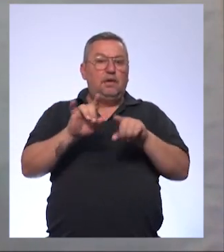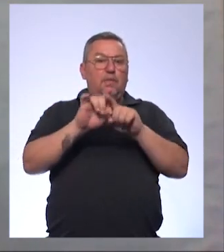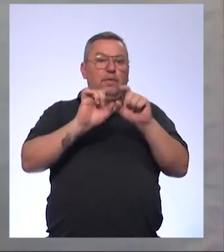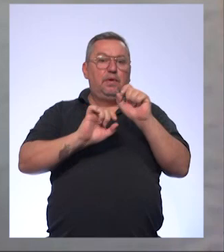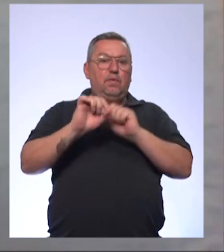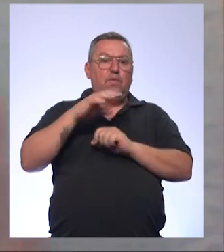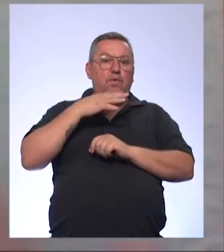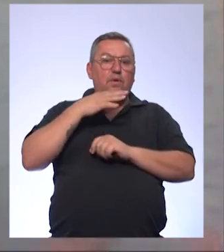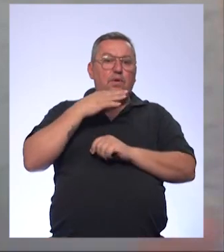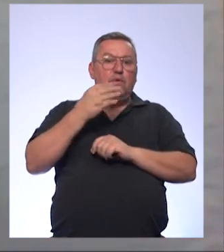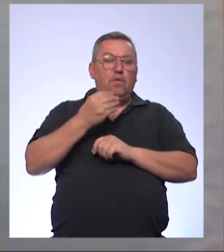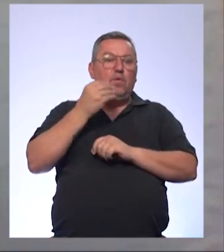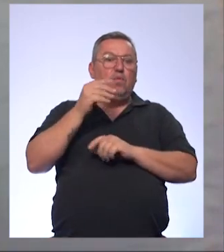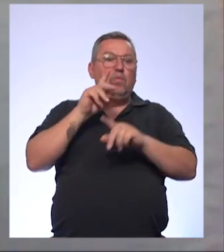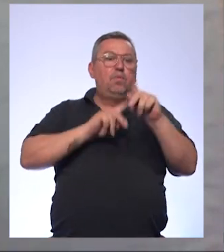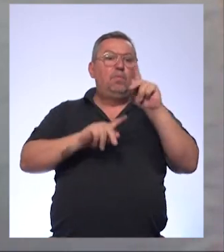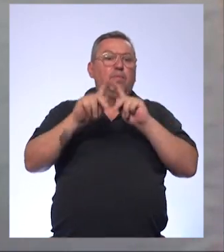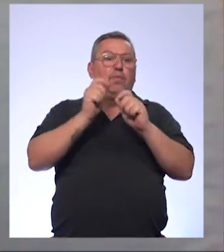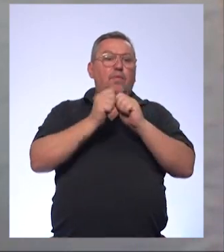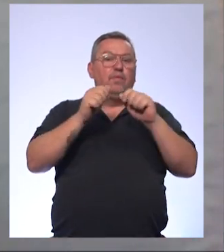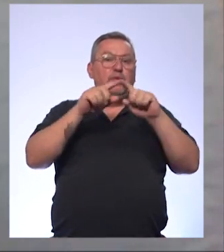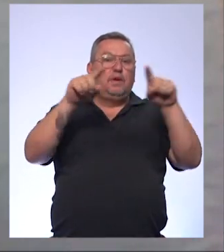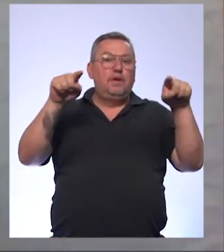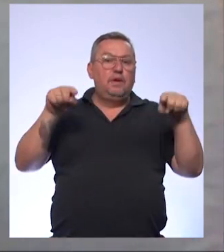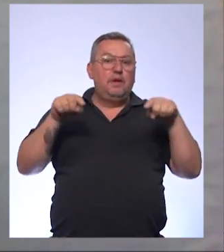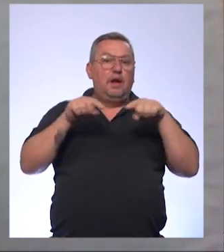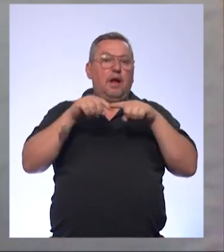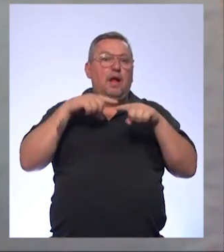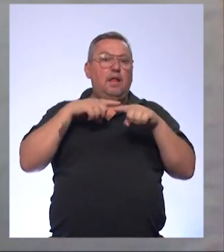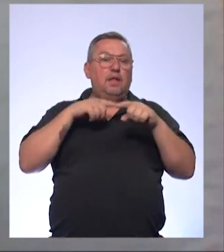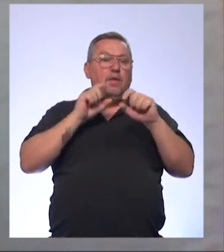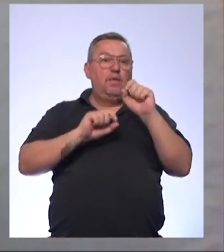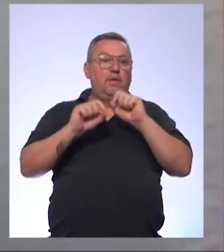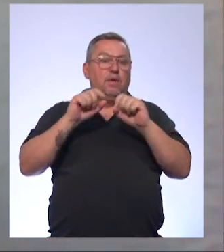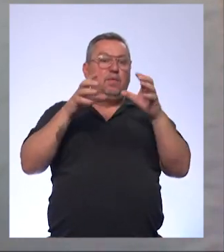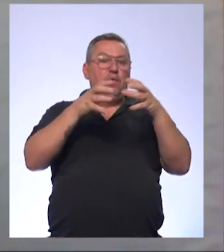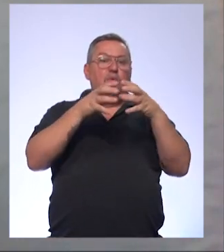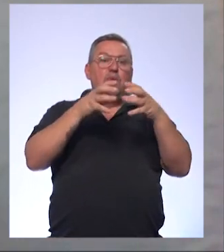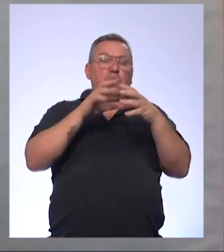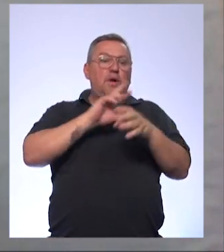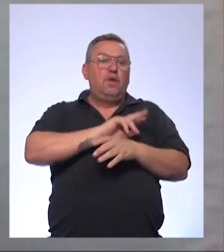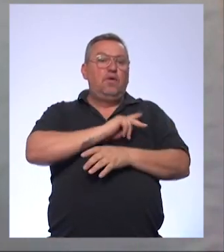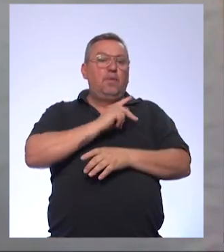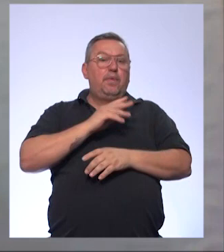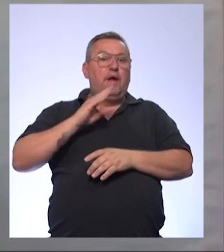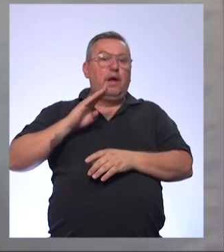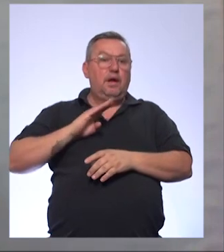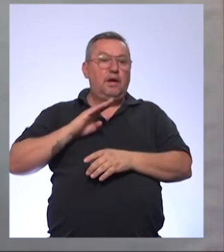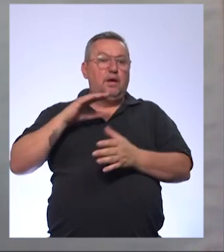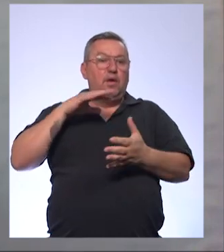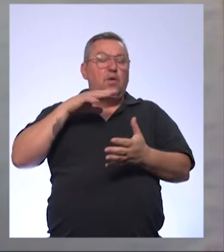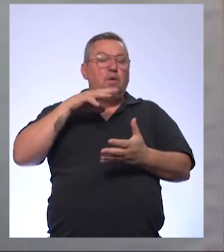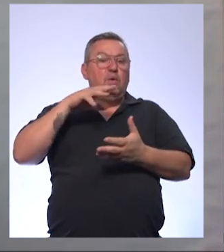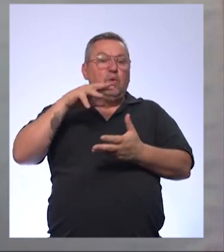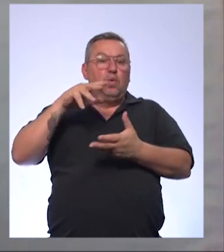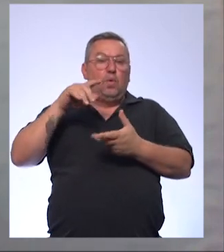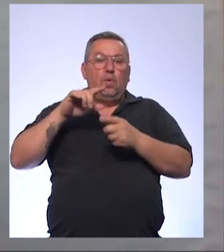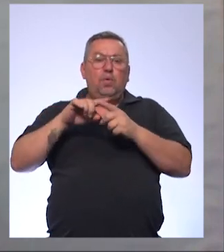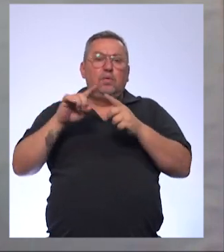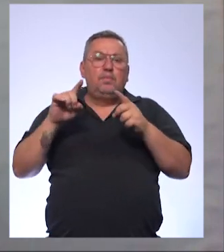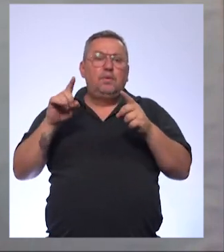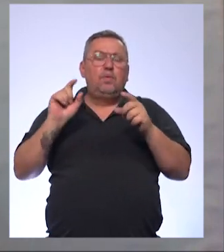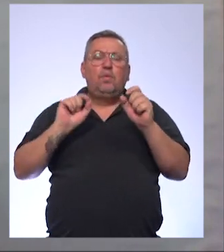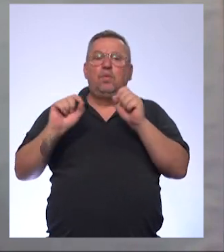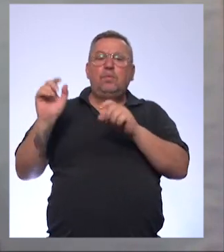são conhecidos como povo sem terra. Hoje existe uma grande comunidade aí hebraica no mundo. Quais foram as